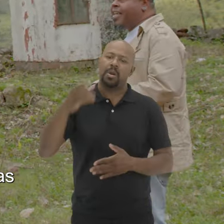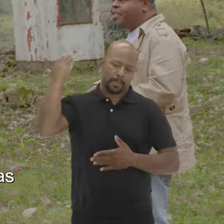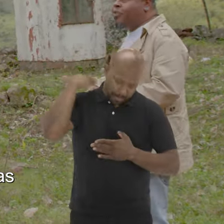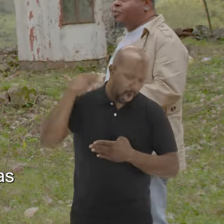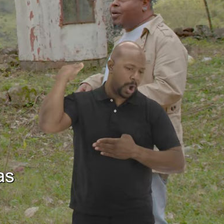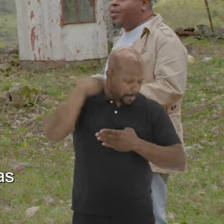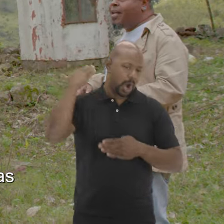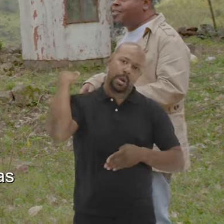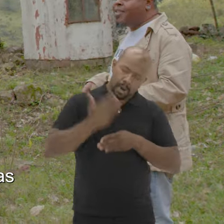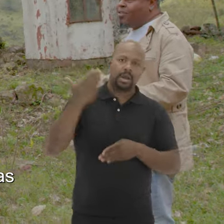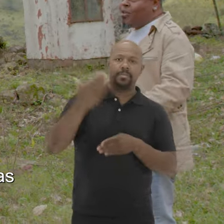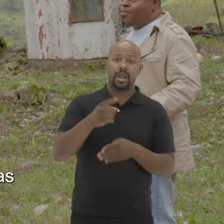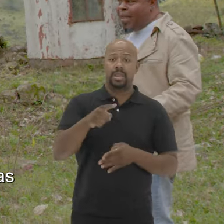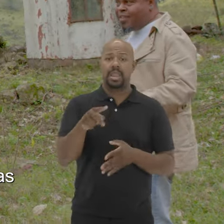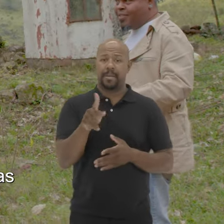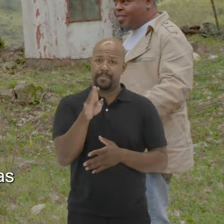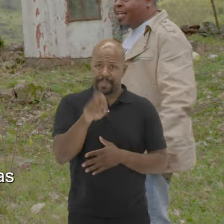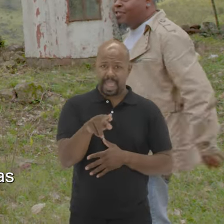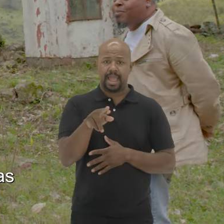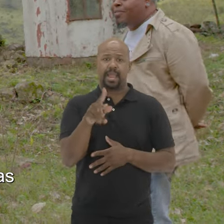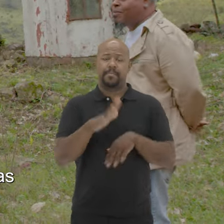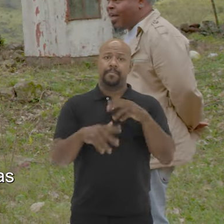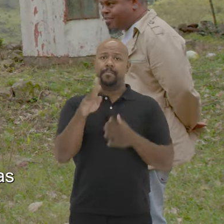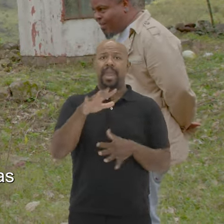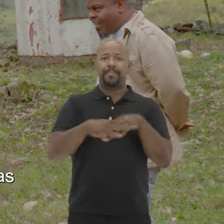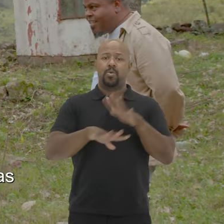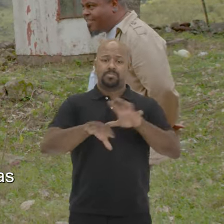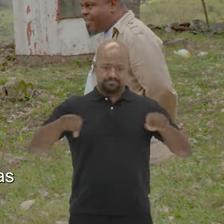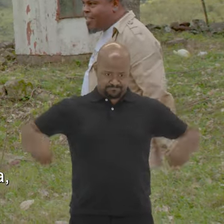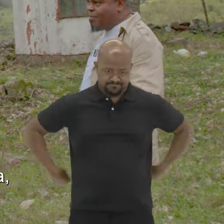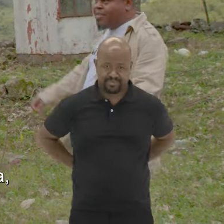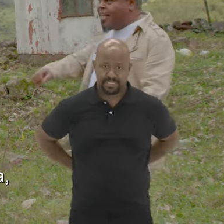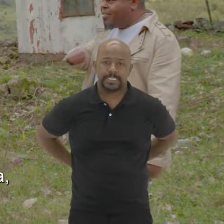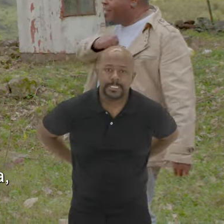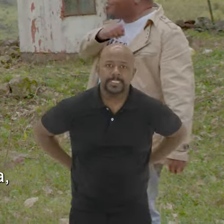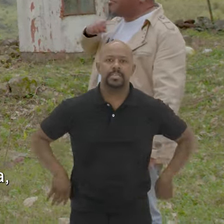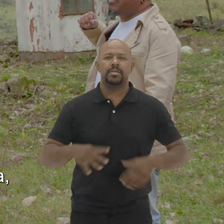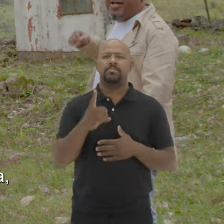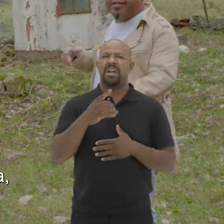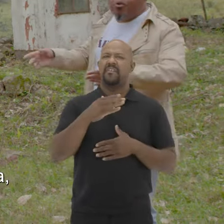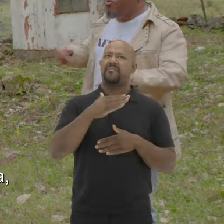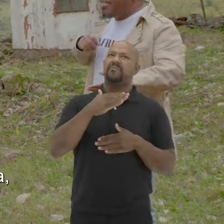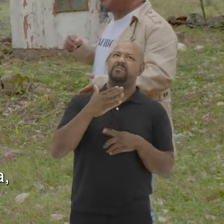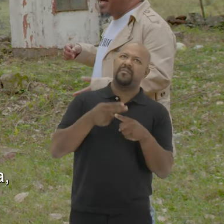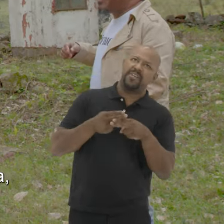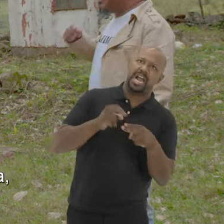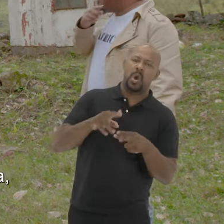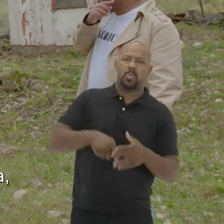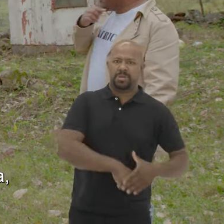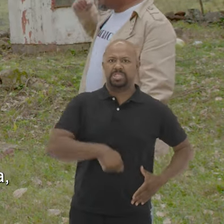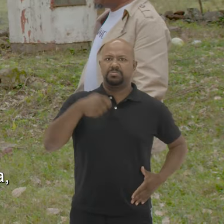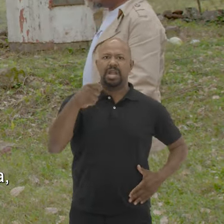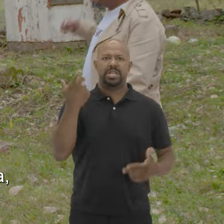e eles foram degolados com as pernas e os braços amarrados para trás e passado né uma faca ou uma